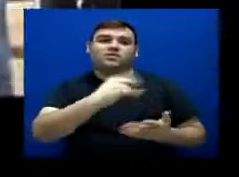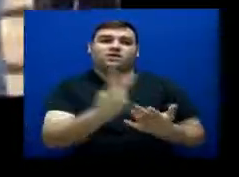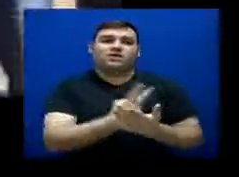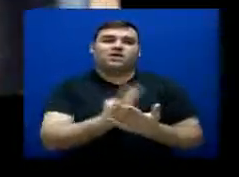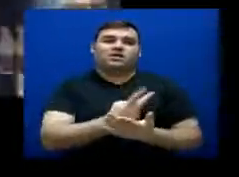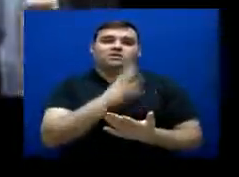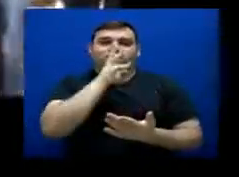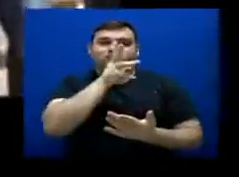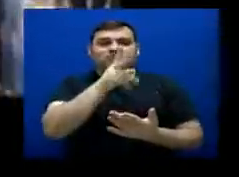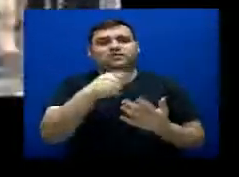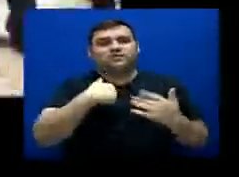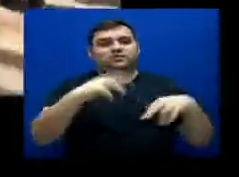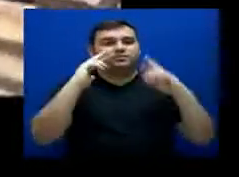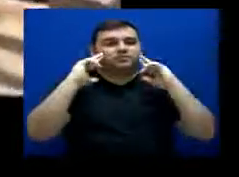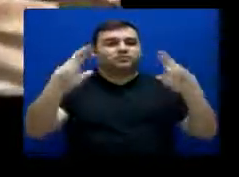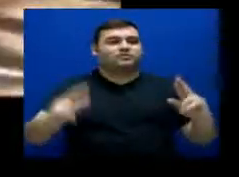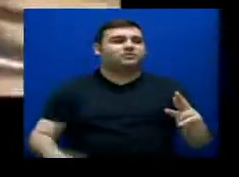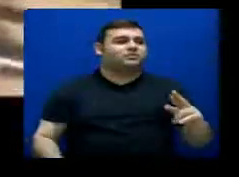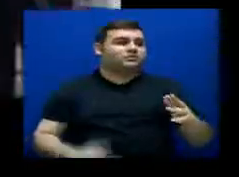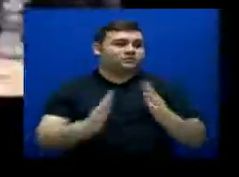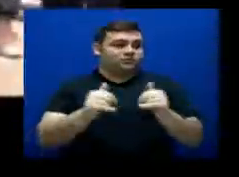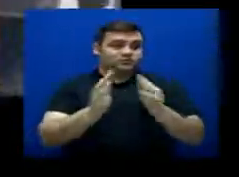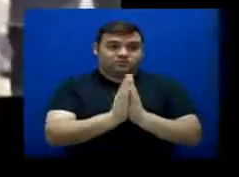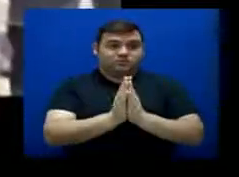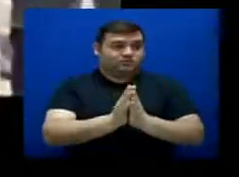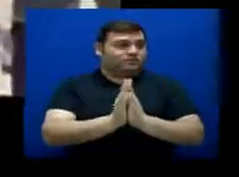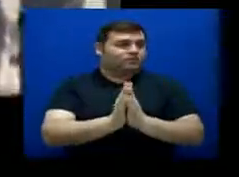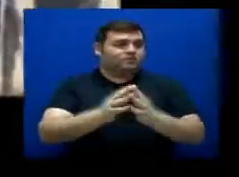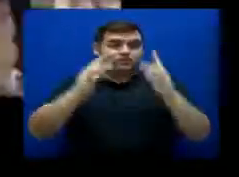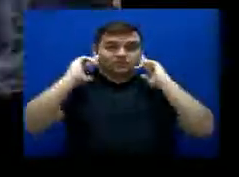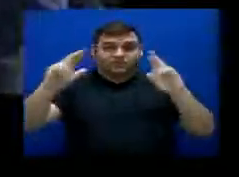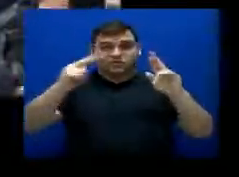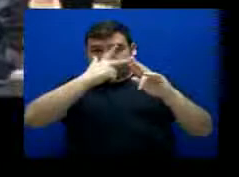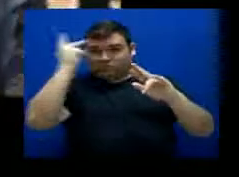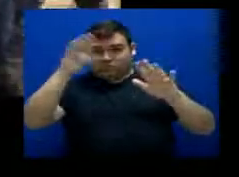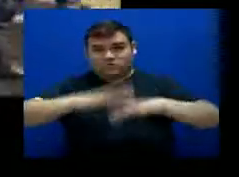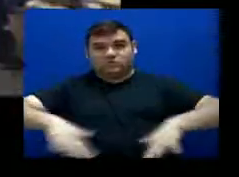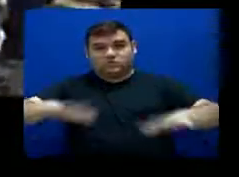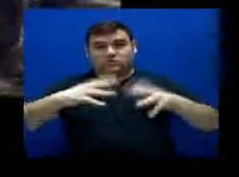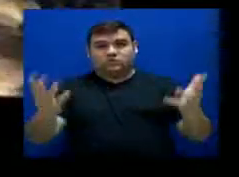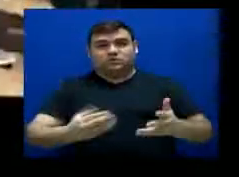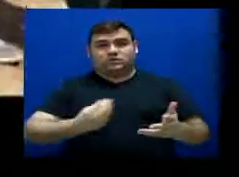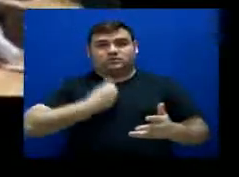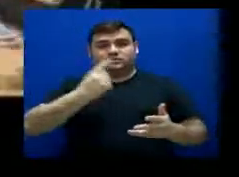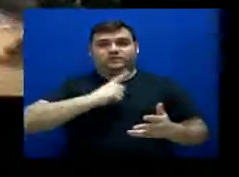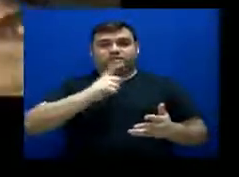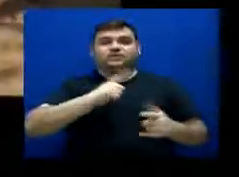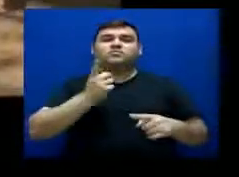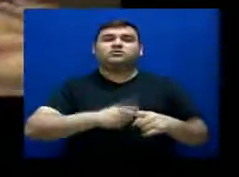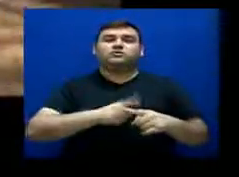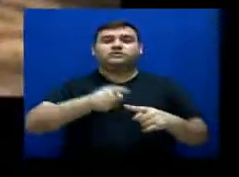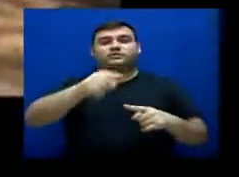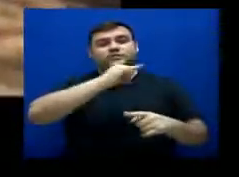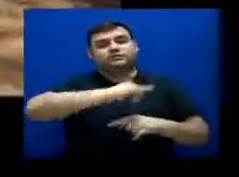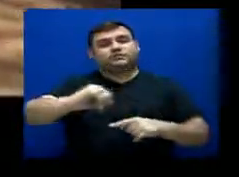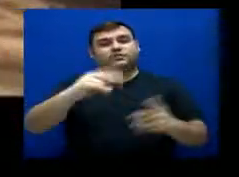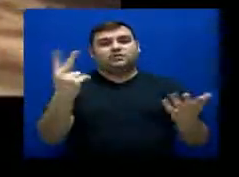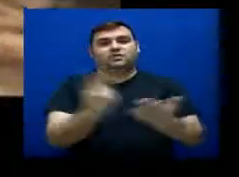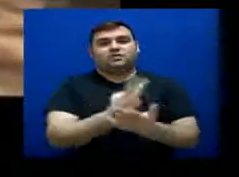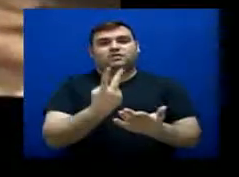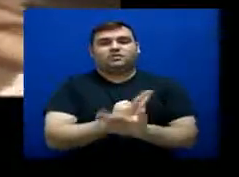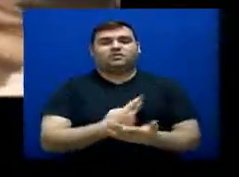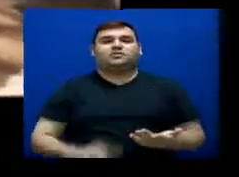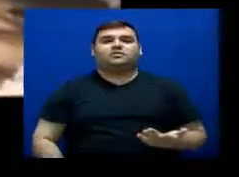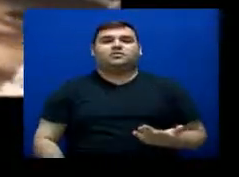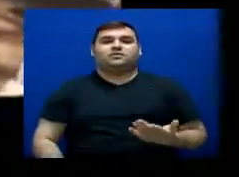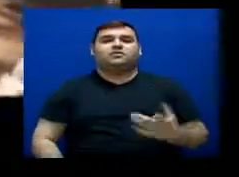Eu respeito o senhor. Eu peço que o senhor respeite as demais pessoas que estão aqui, porque o senhor está mal informado. Tá? Está